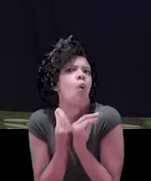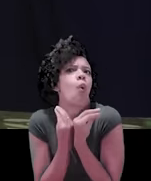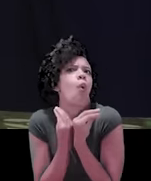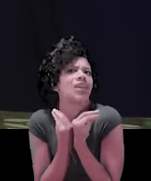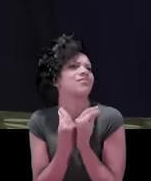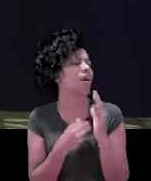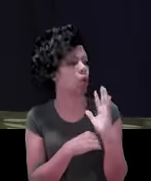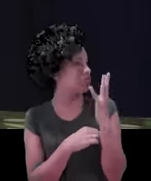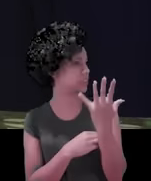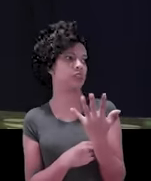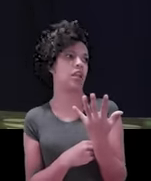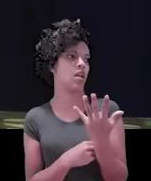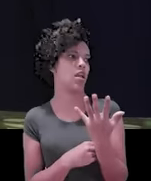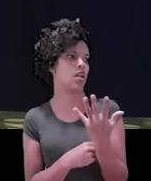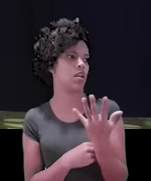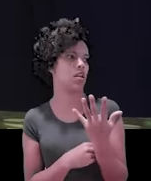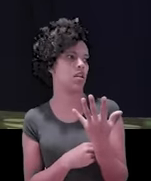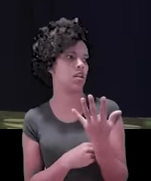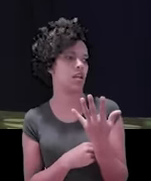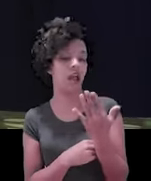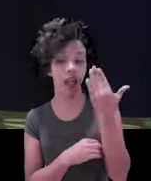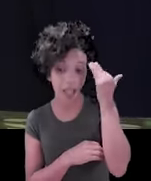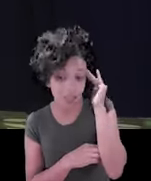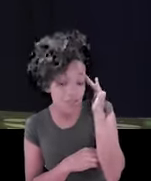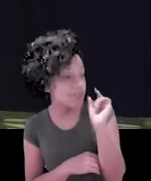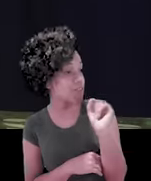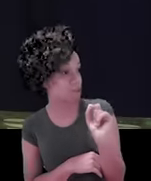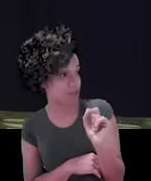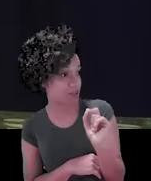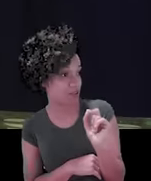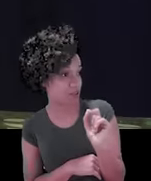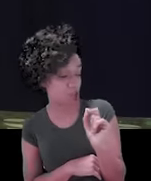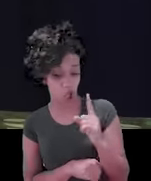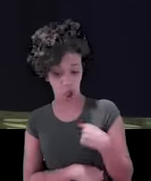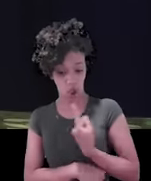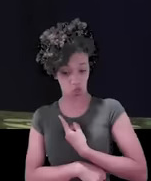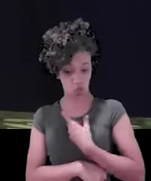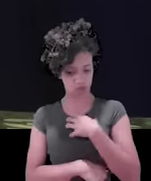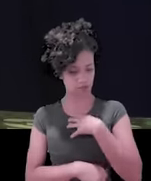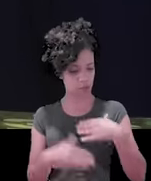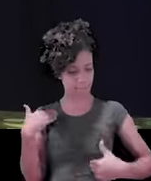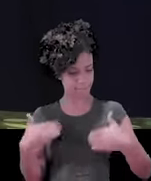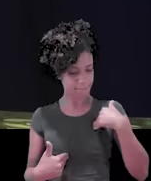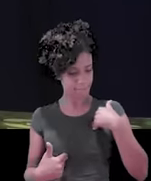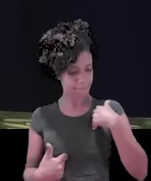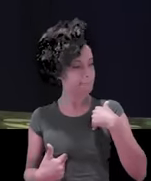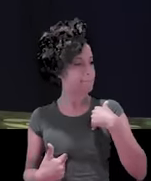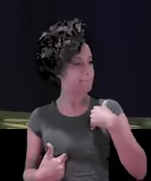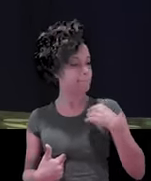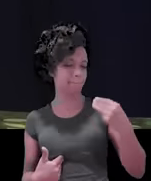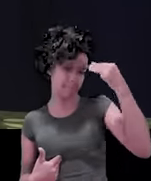que tiver de acontecer entender que nós temos feito de corpo mente e